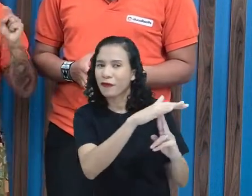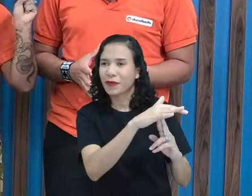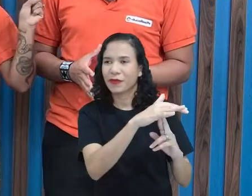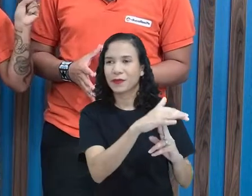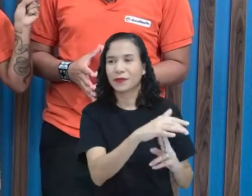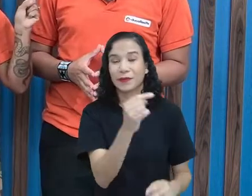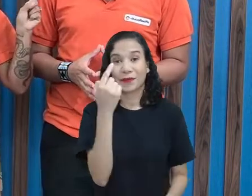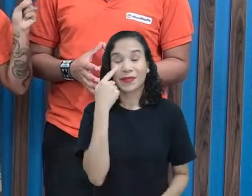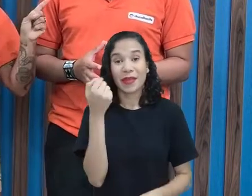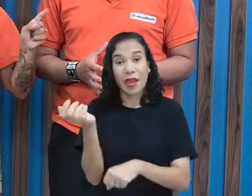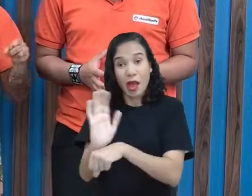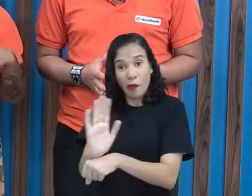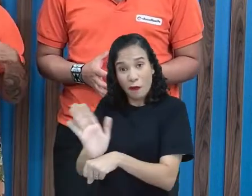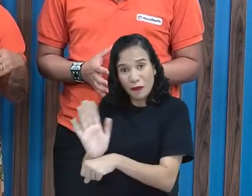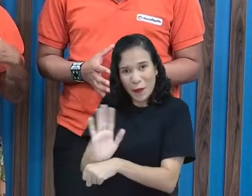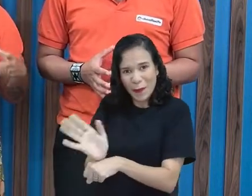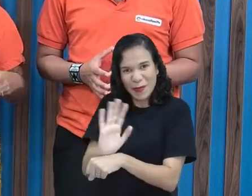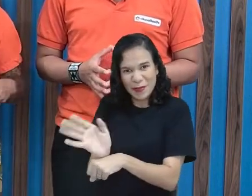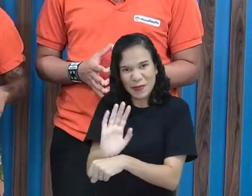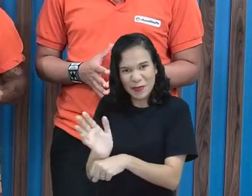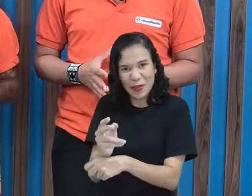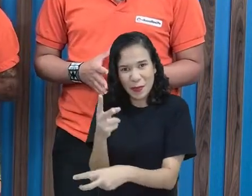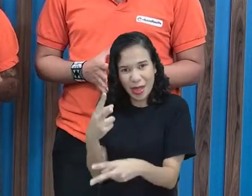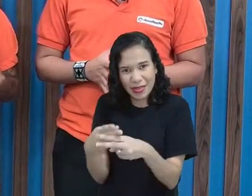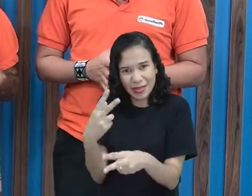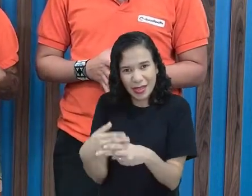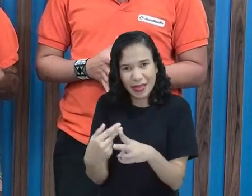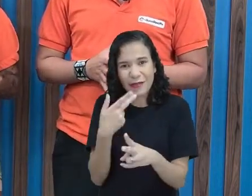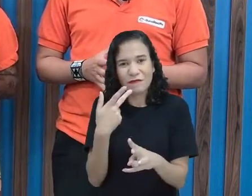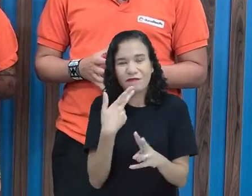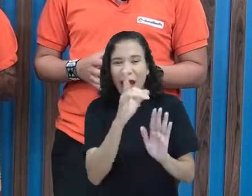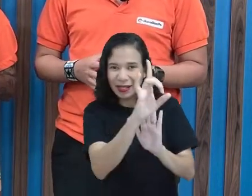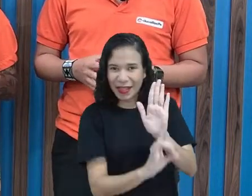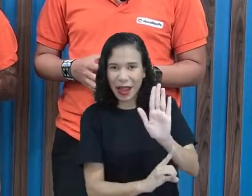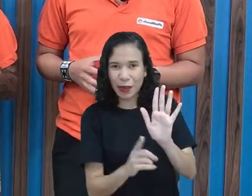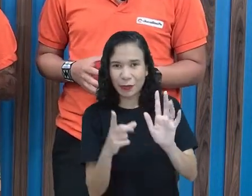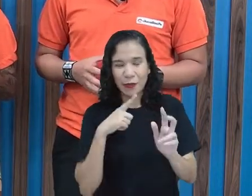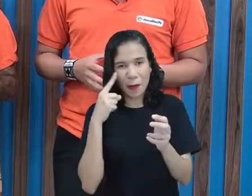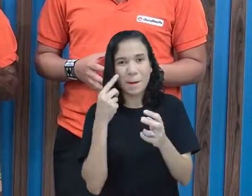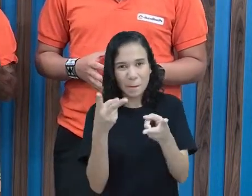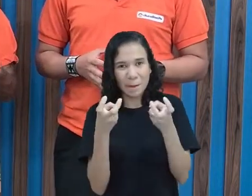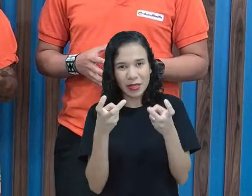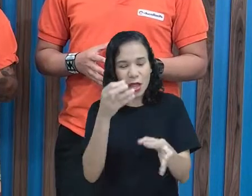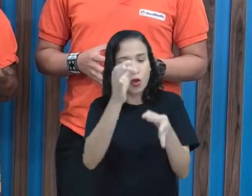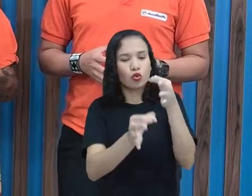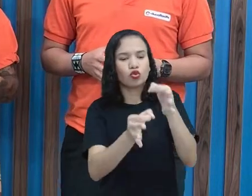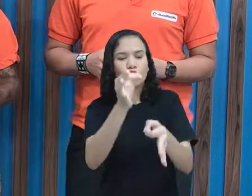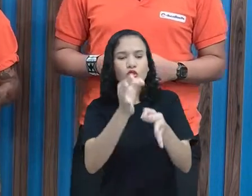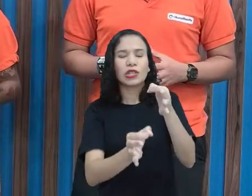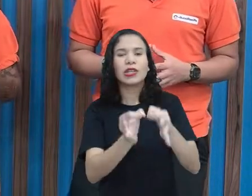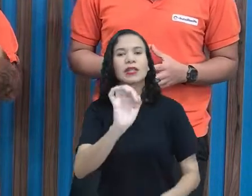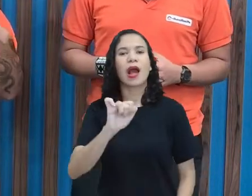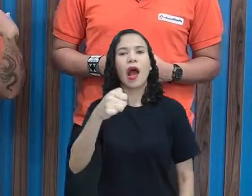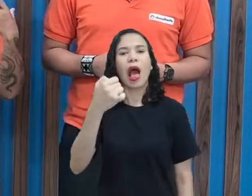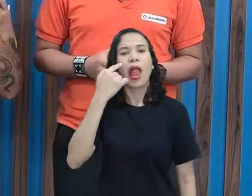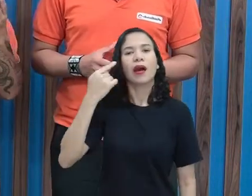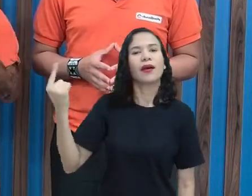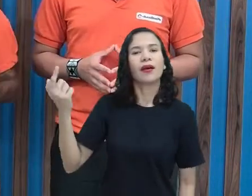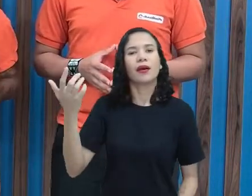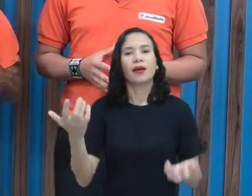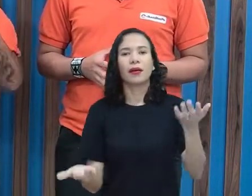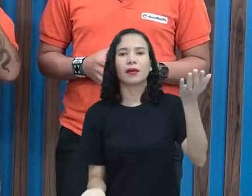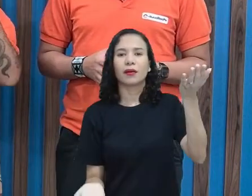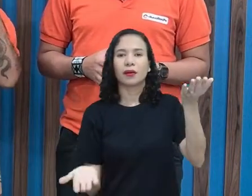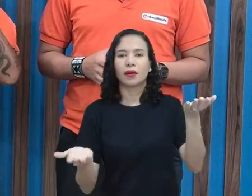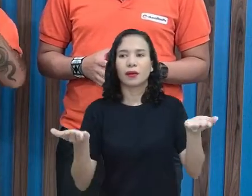Vendo em filmes. Filmes aqueles que tem filme, série, que tem do direito. Já perceberam que o símbolo da justiça está lá, aquela